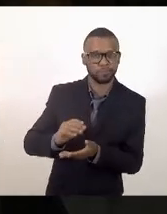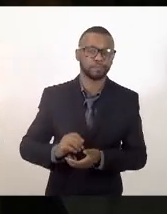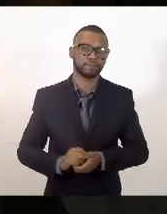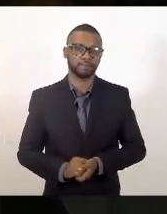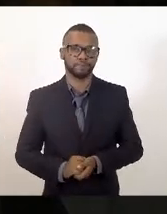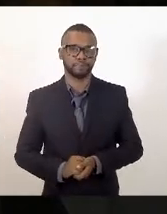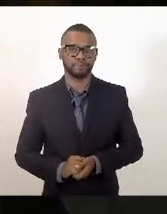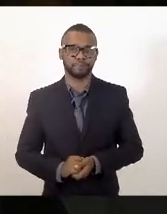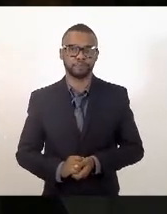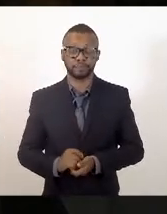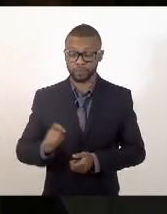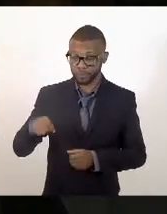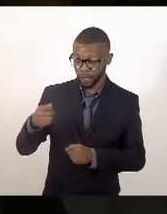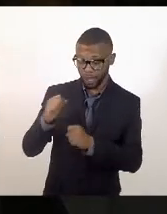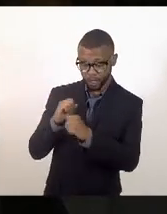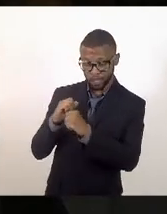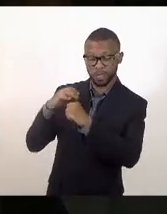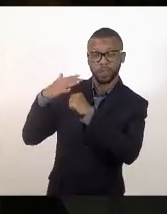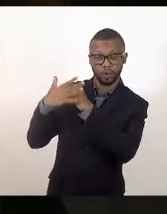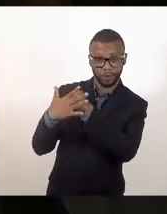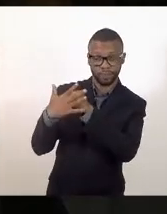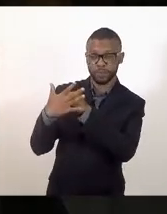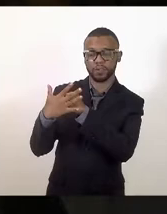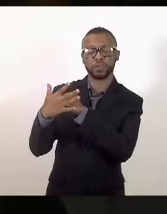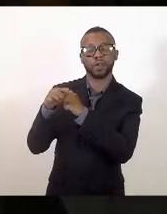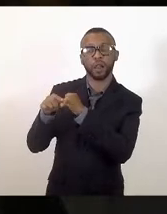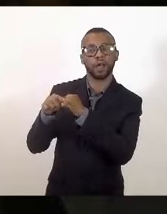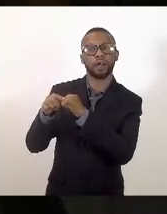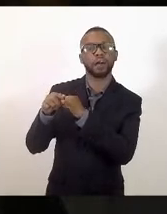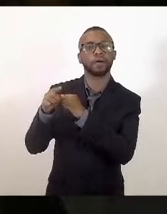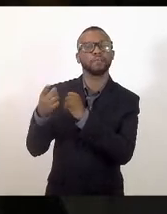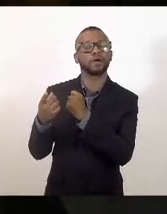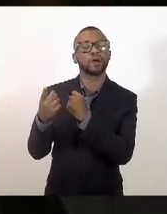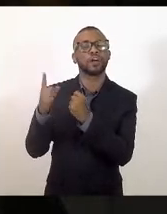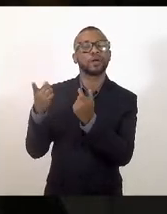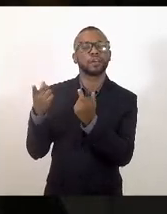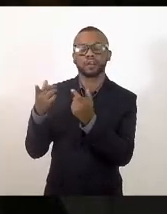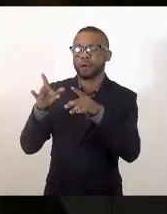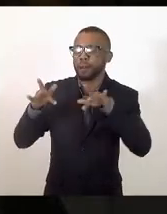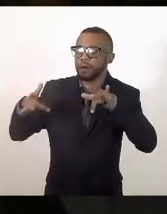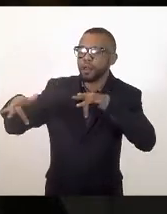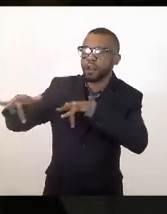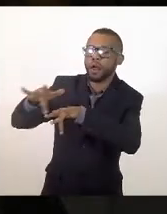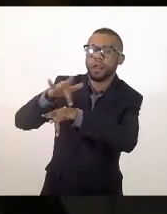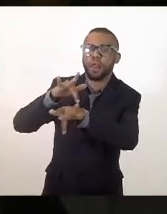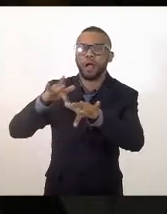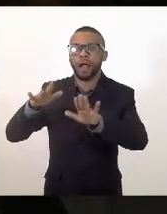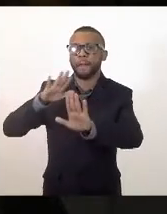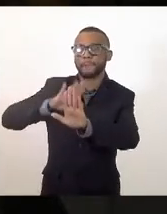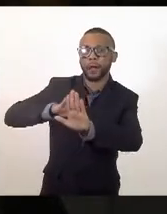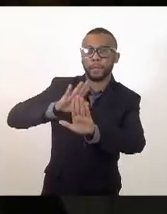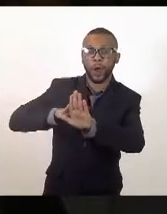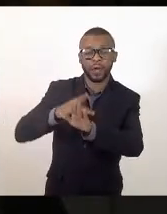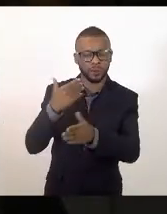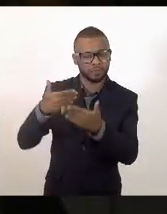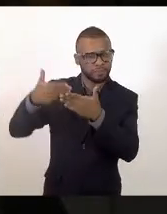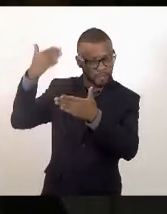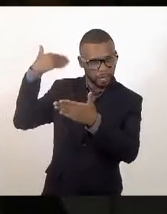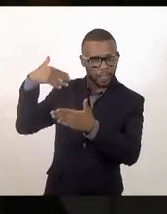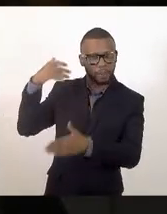Esta Covid foi ideologizada e imaginava eu, à